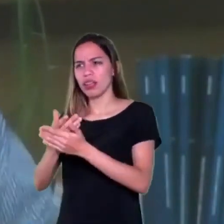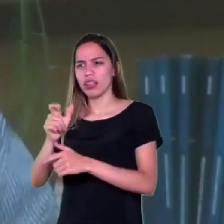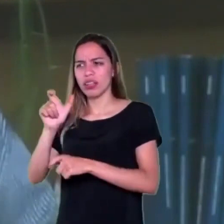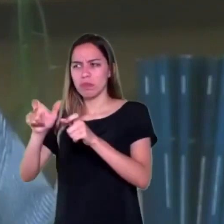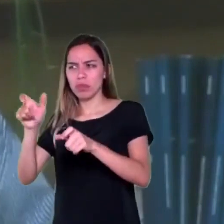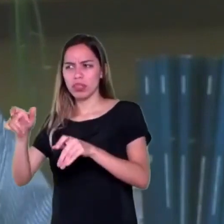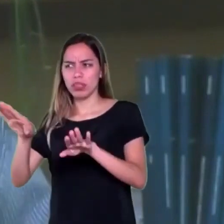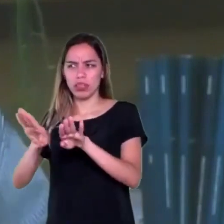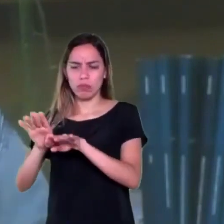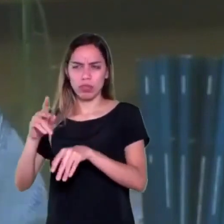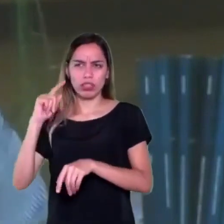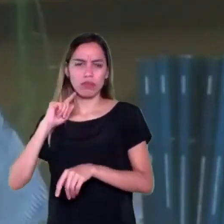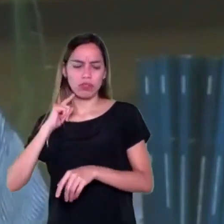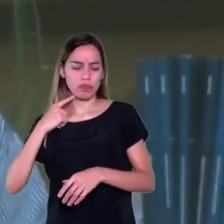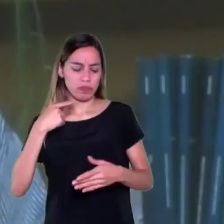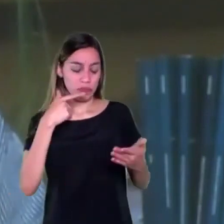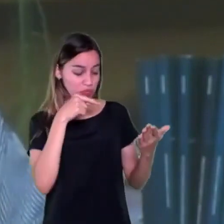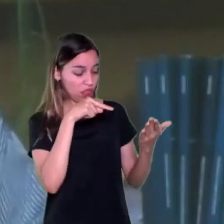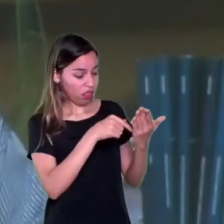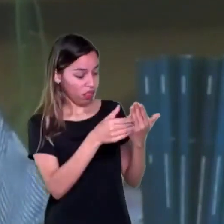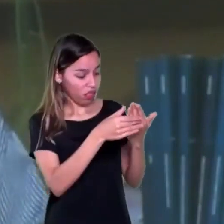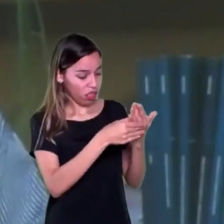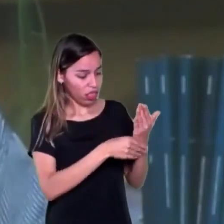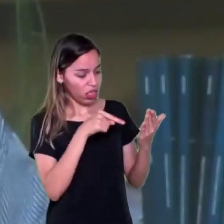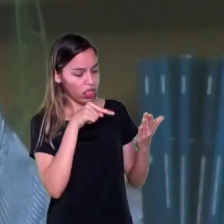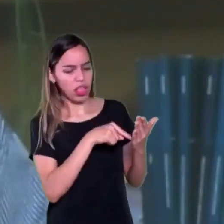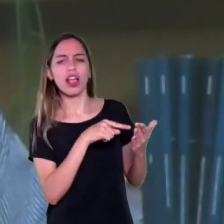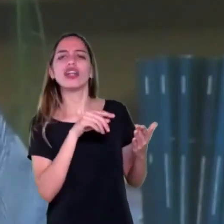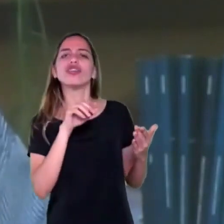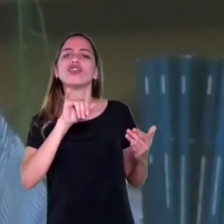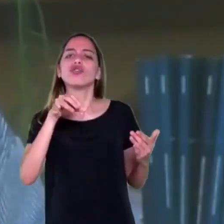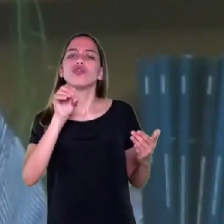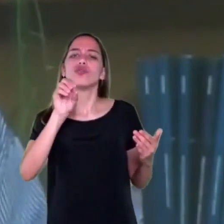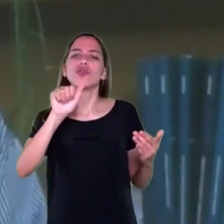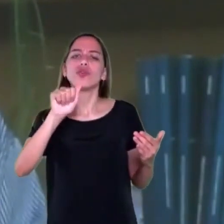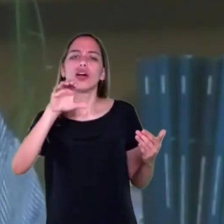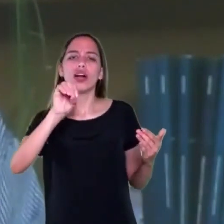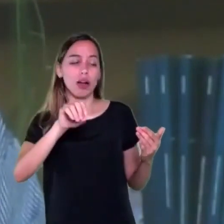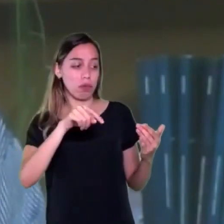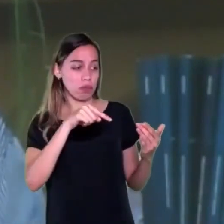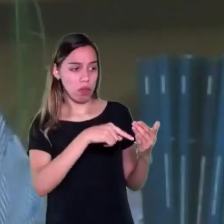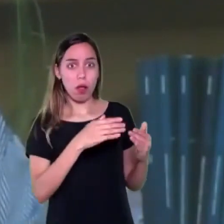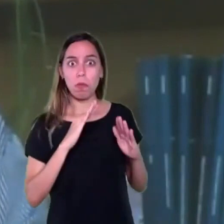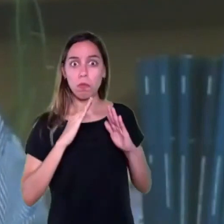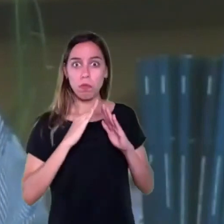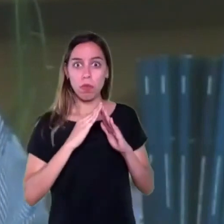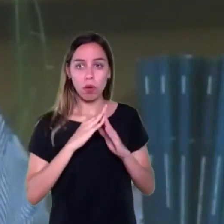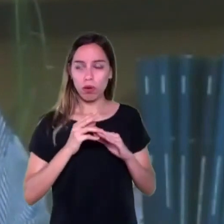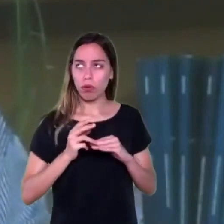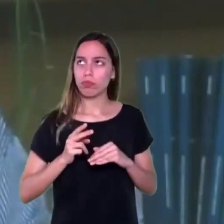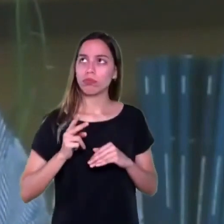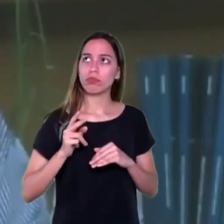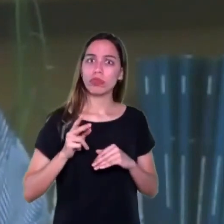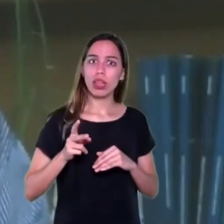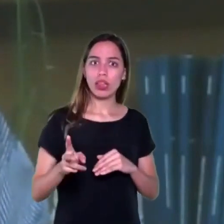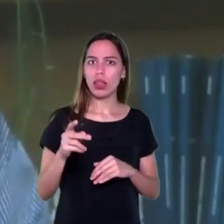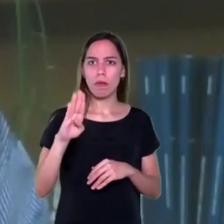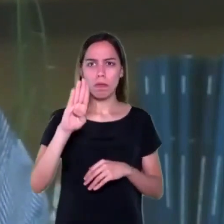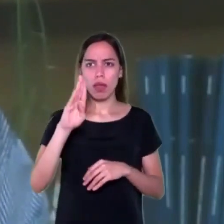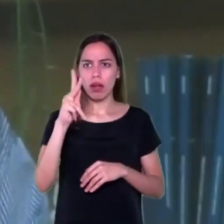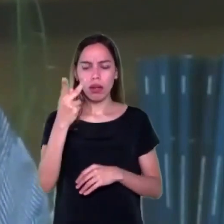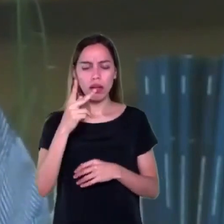né, que é itaunense e que morou quase que a vida toda em Belo Horizonte, e ali